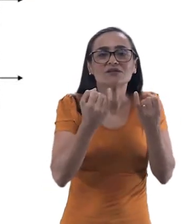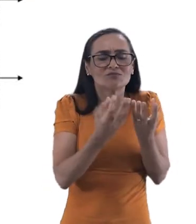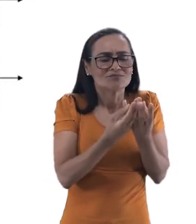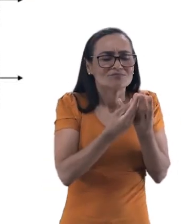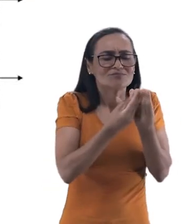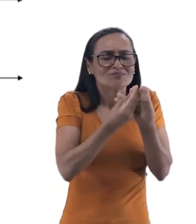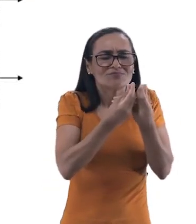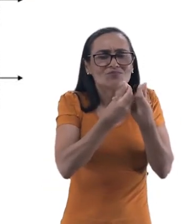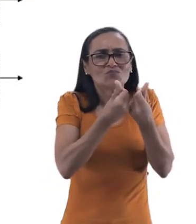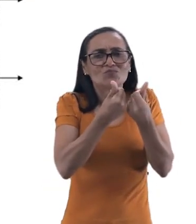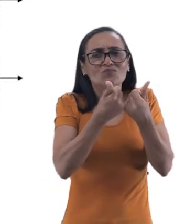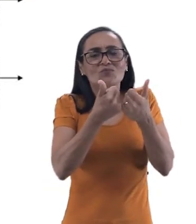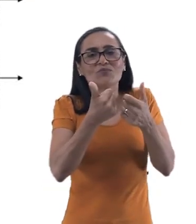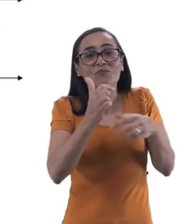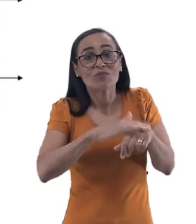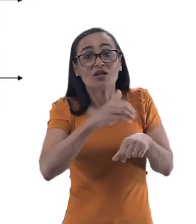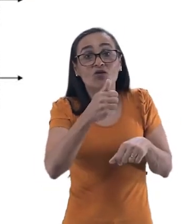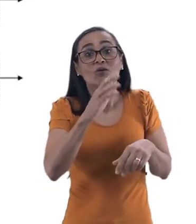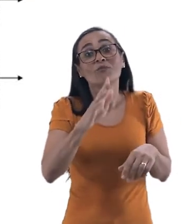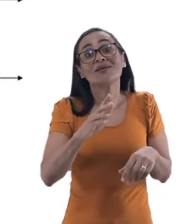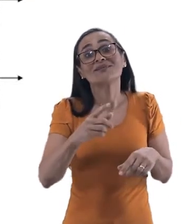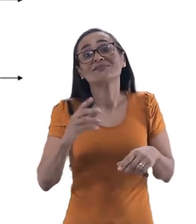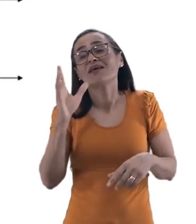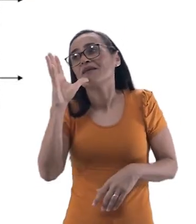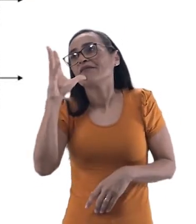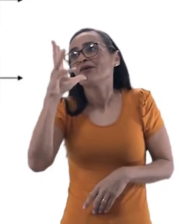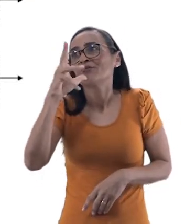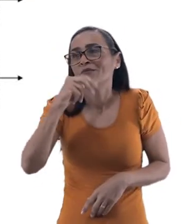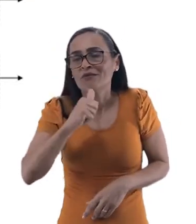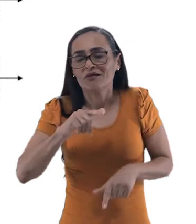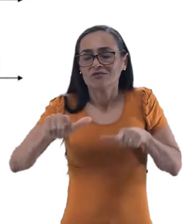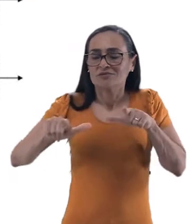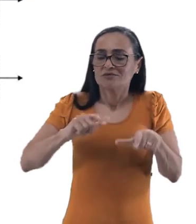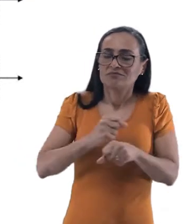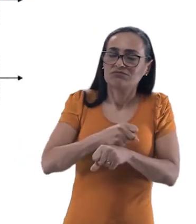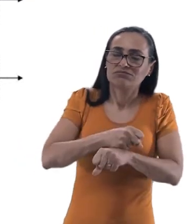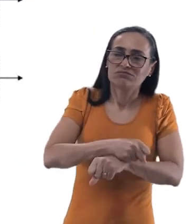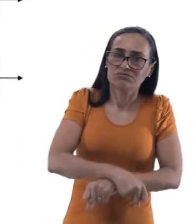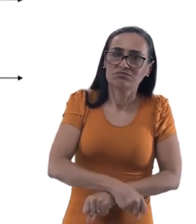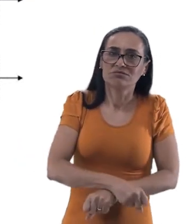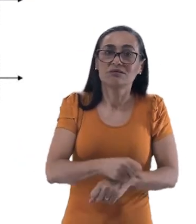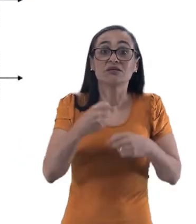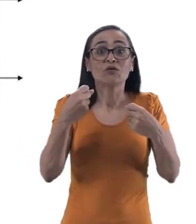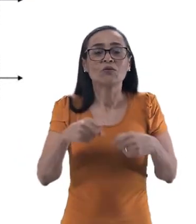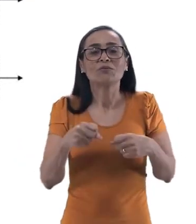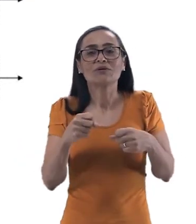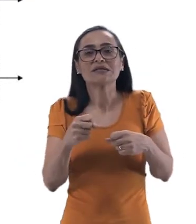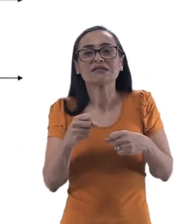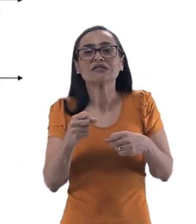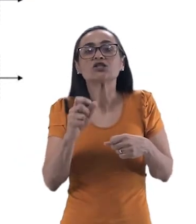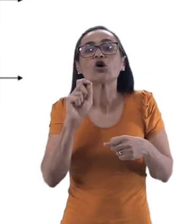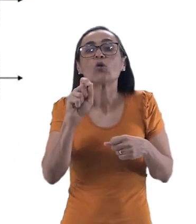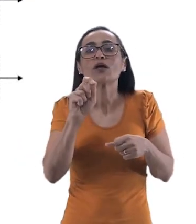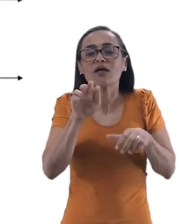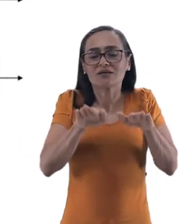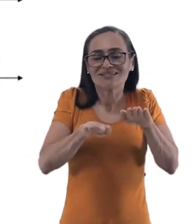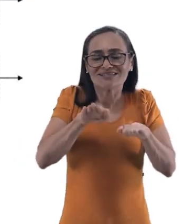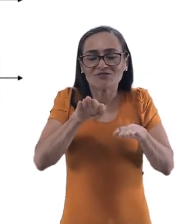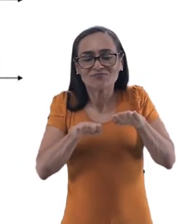mais detalhado isso for, mais dispendioso será, mais trabalhoso será. Então, precisa se encontrar